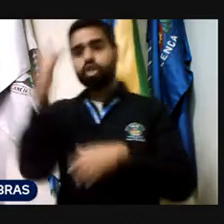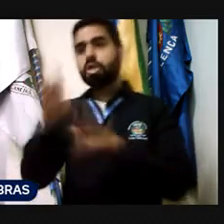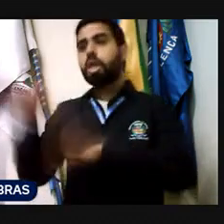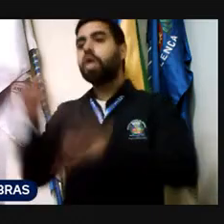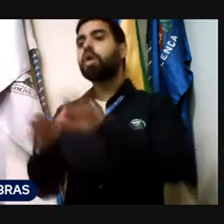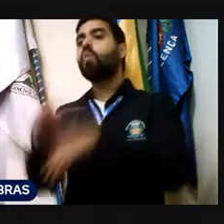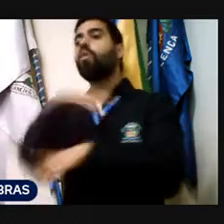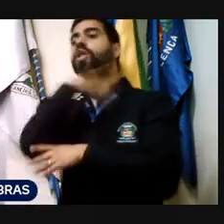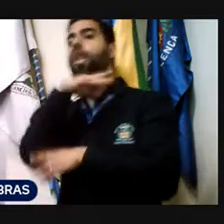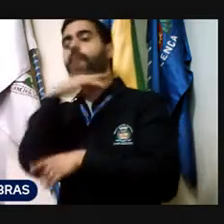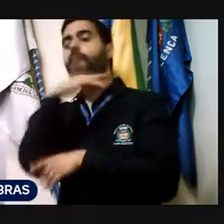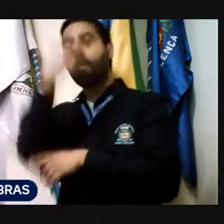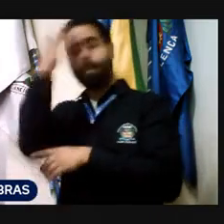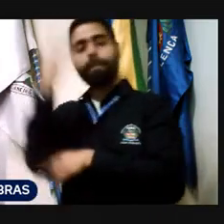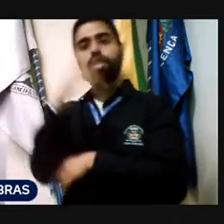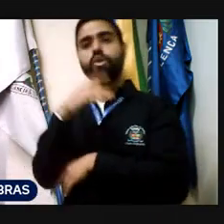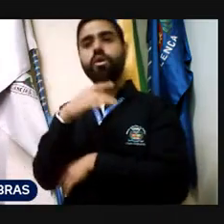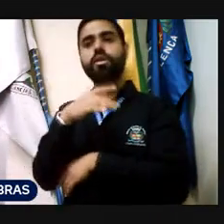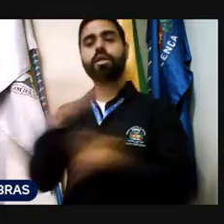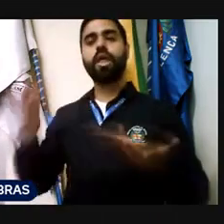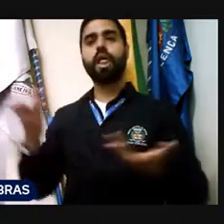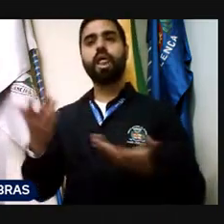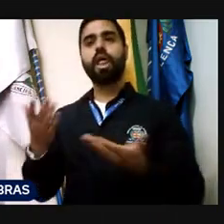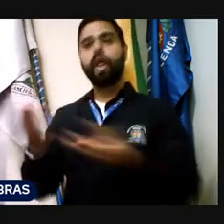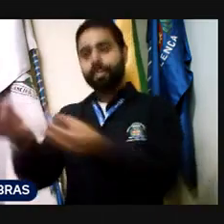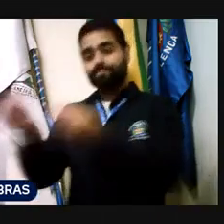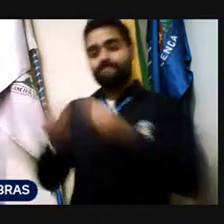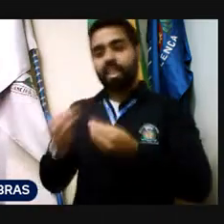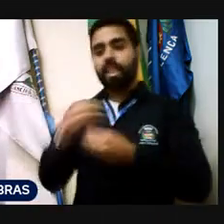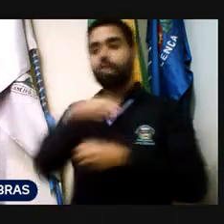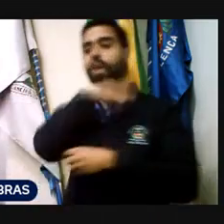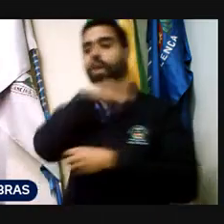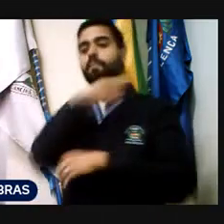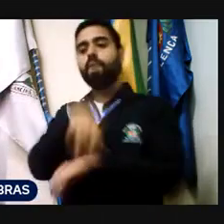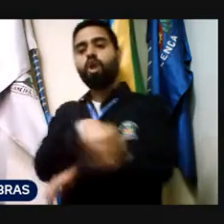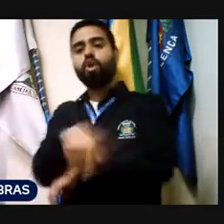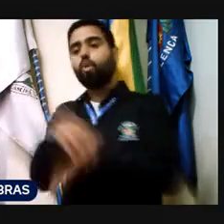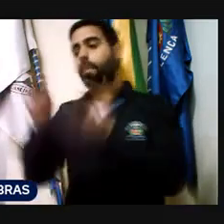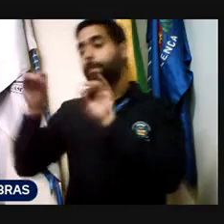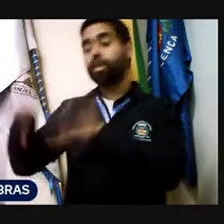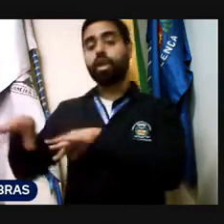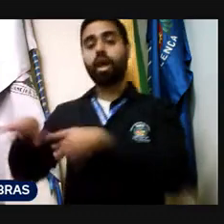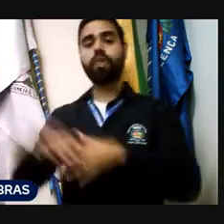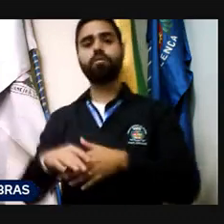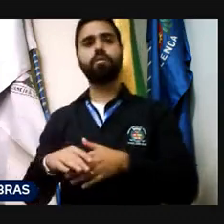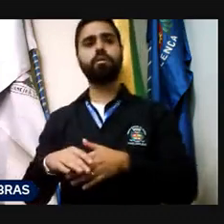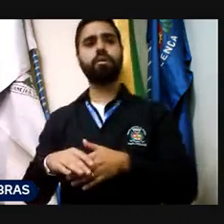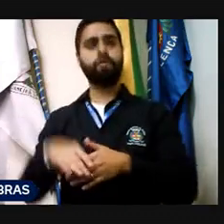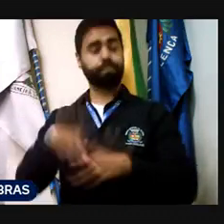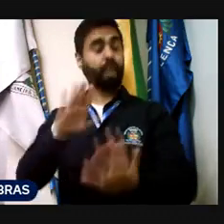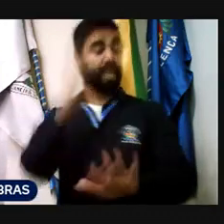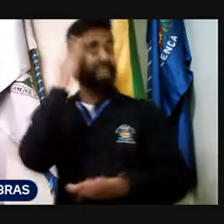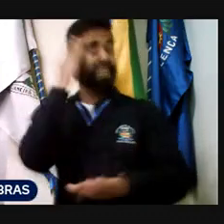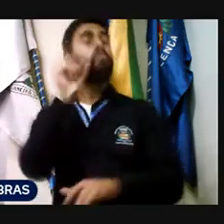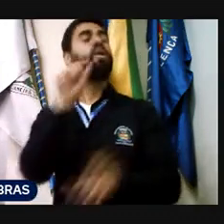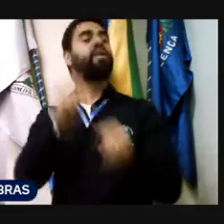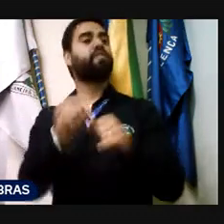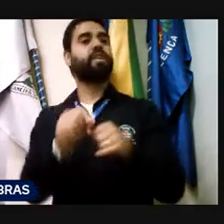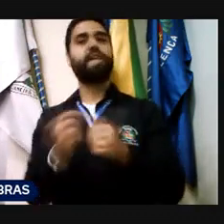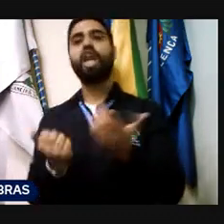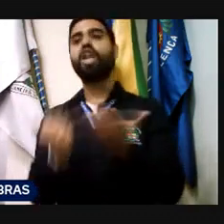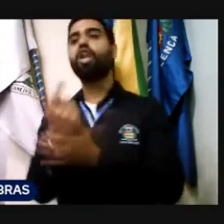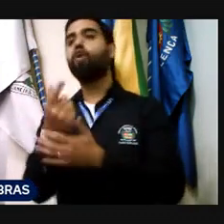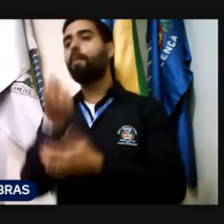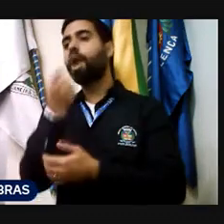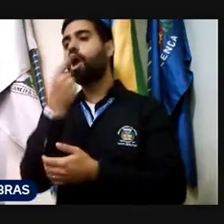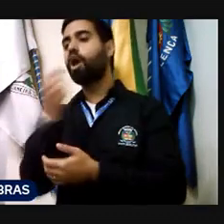animais, para as pessoas que acolhem animais de rua? Sabe o que ele faz? Ele compra a ração para ir dar